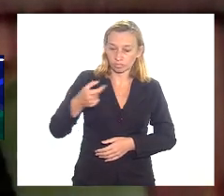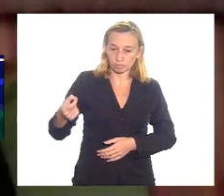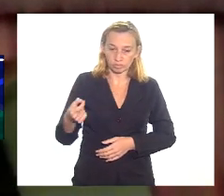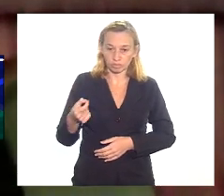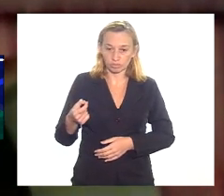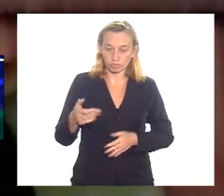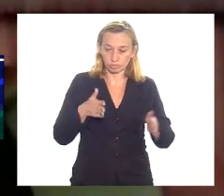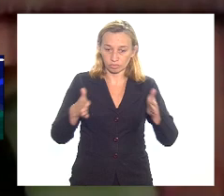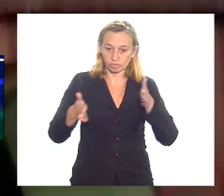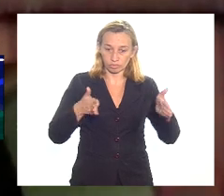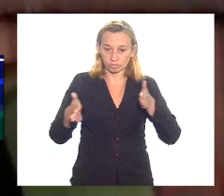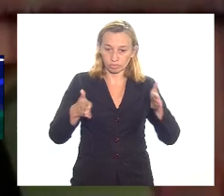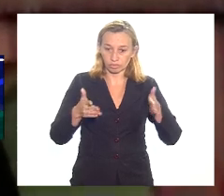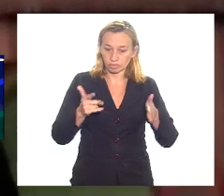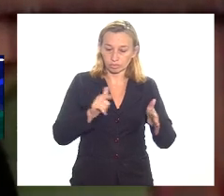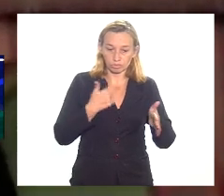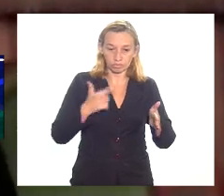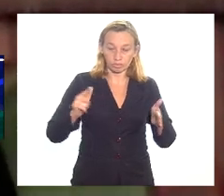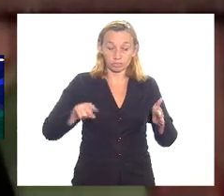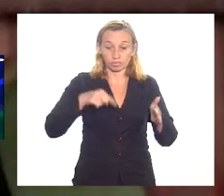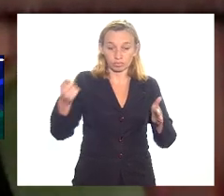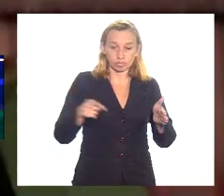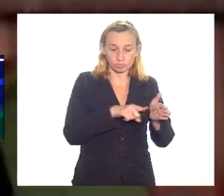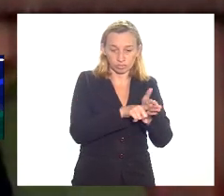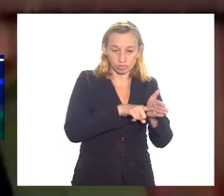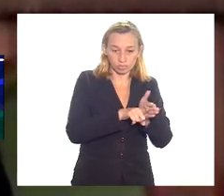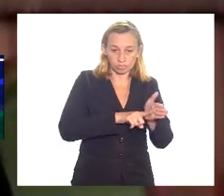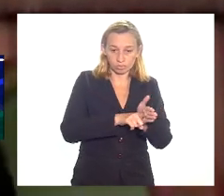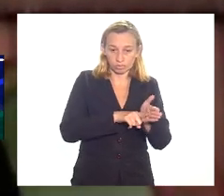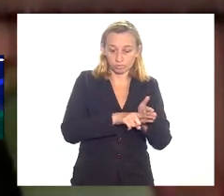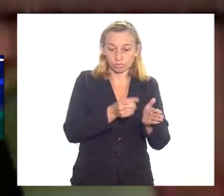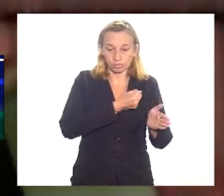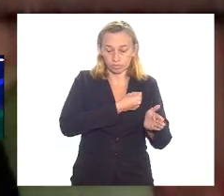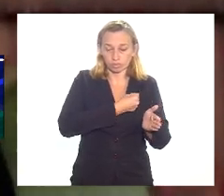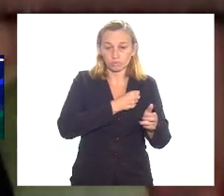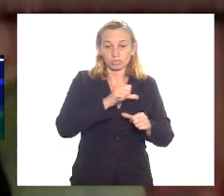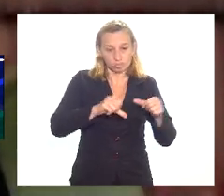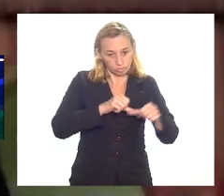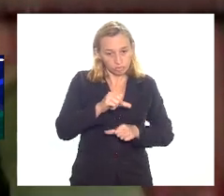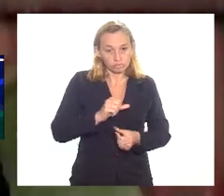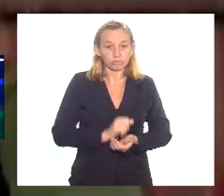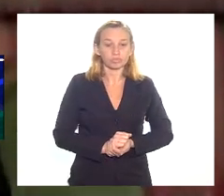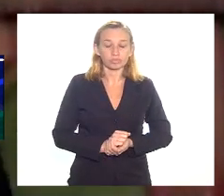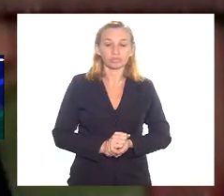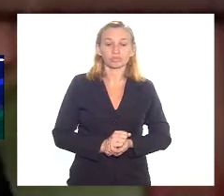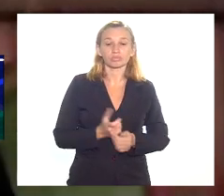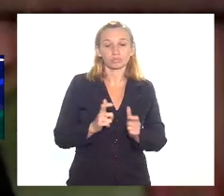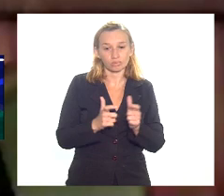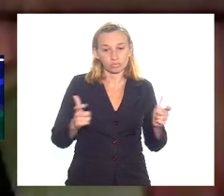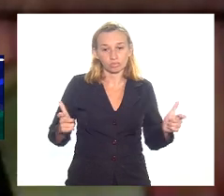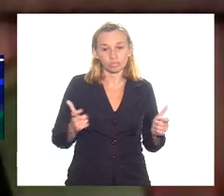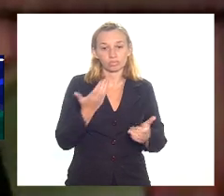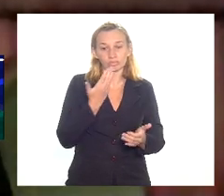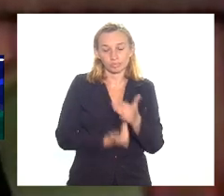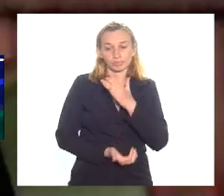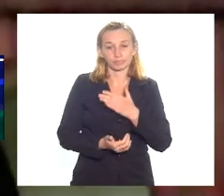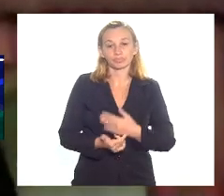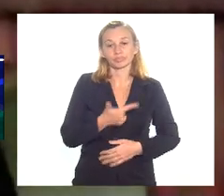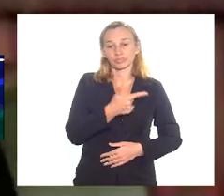houve uma outra análise, mas os dados não mudaram muito. Foi um percentual muito grande de perda,